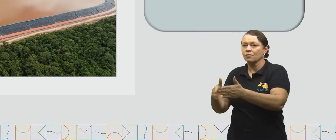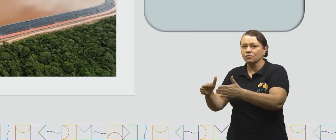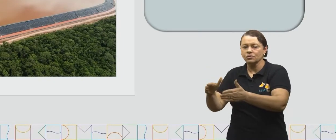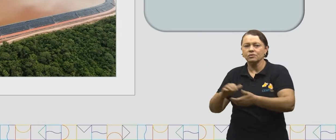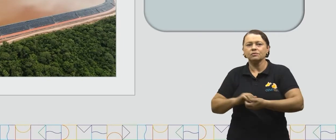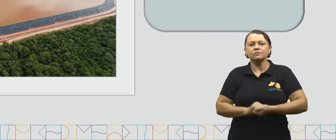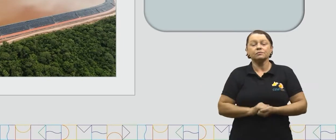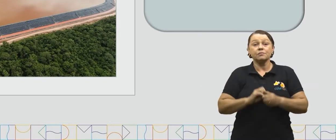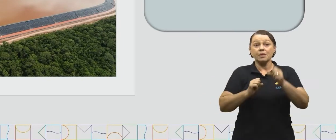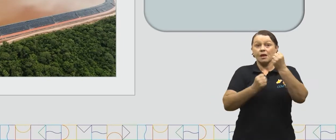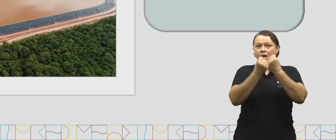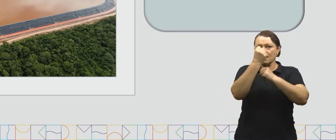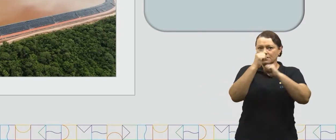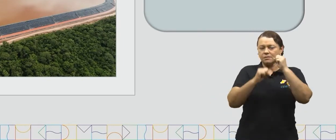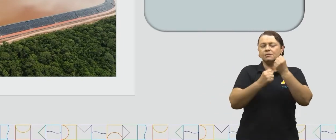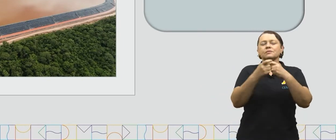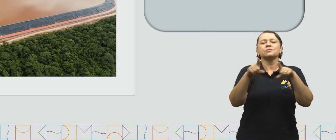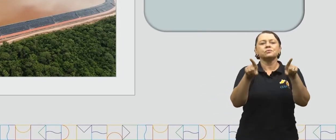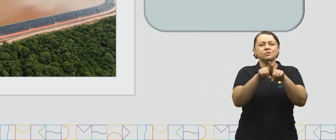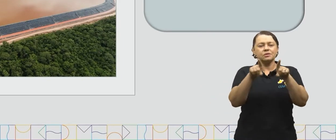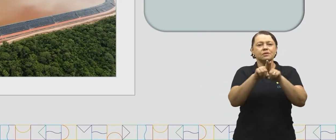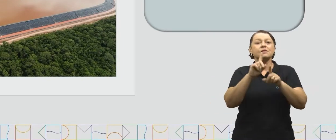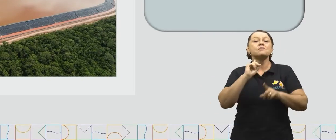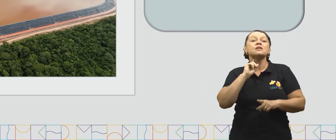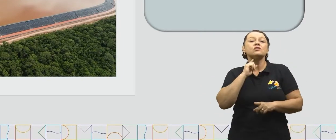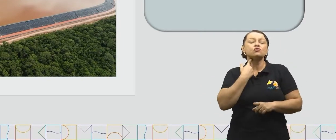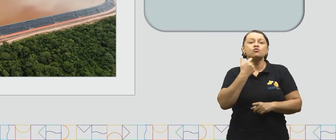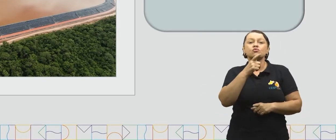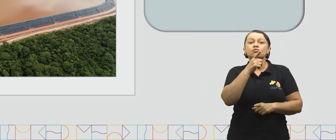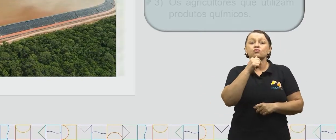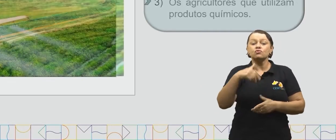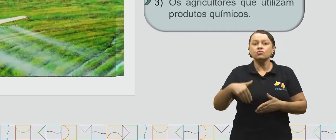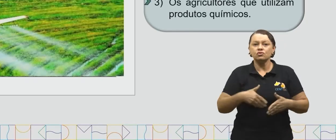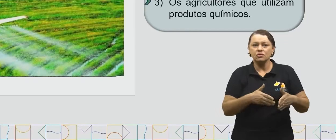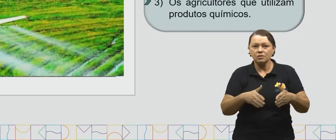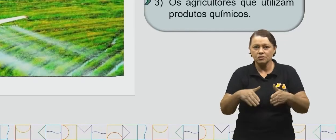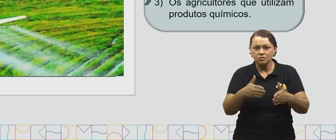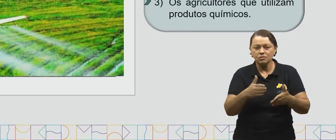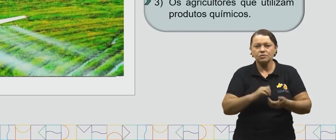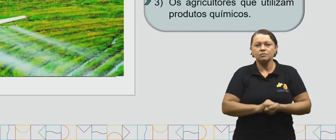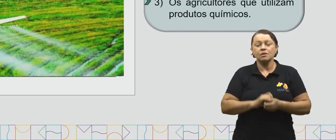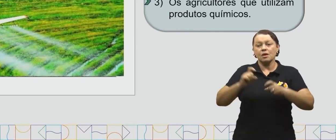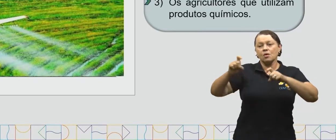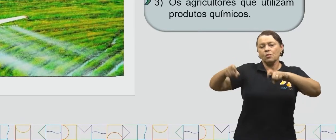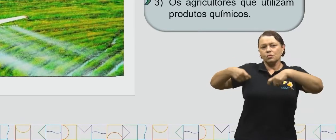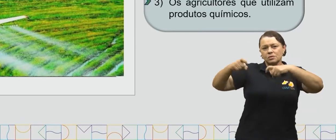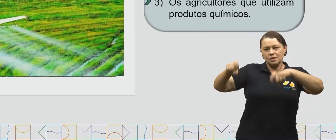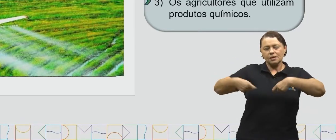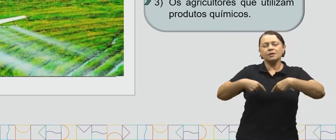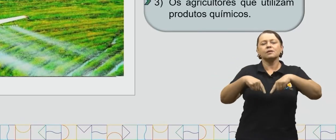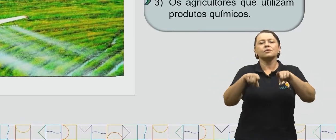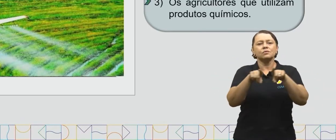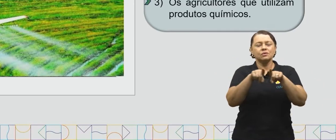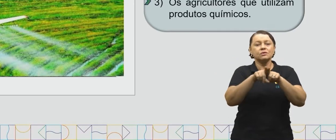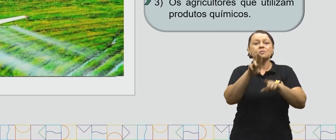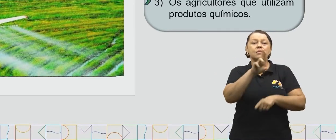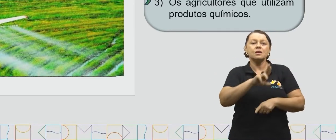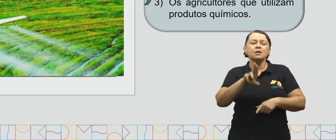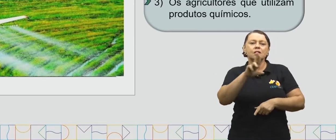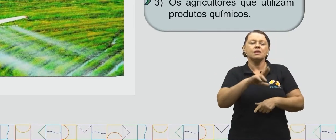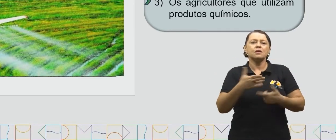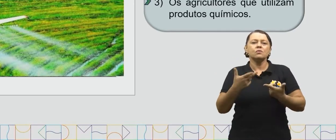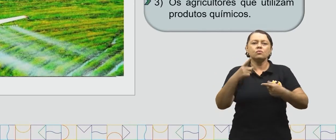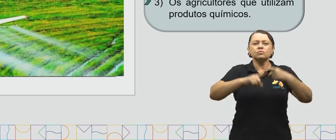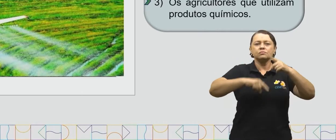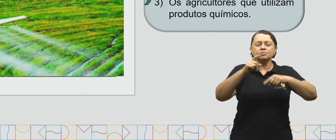Os rios, é claro, com resíduos líquidos não tratados. Os agricultores que utilizam